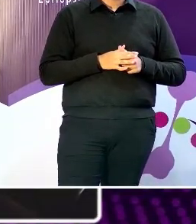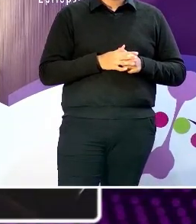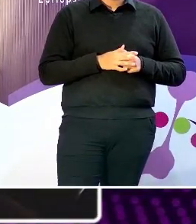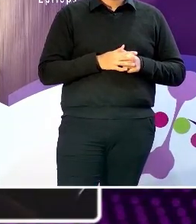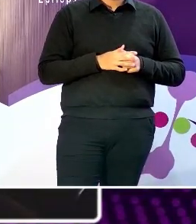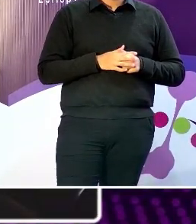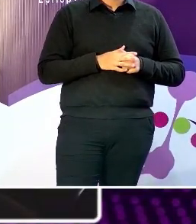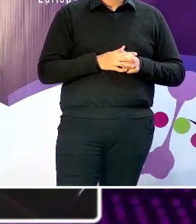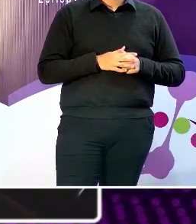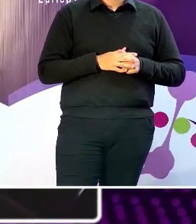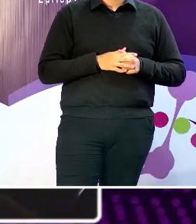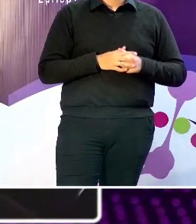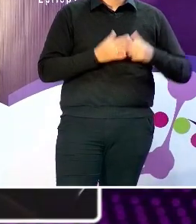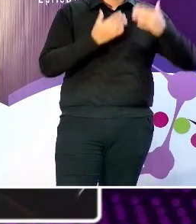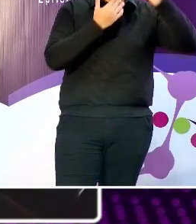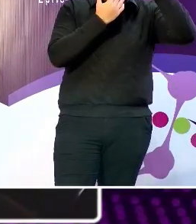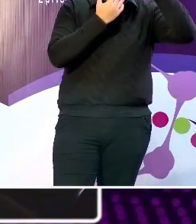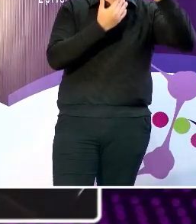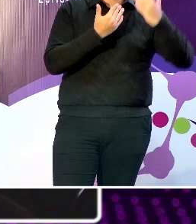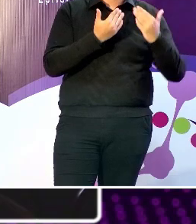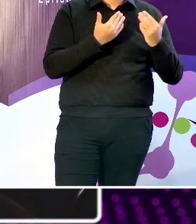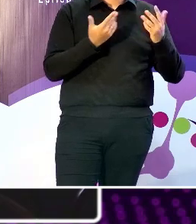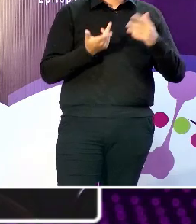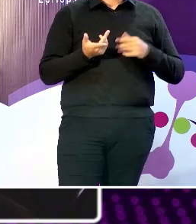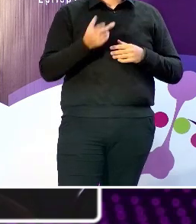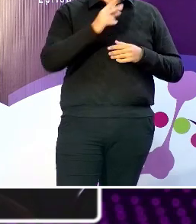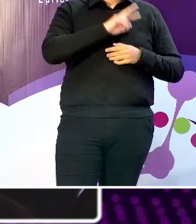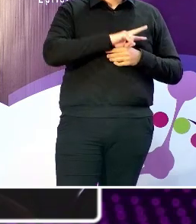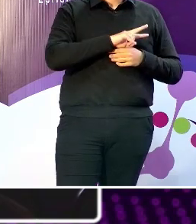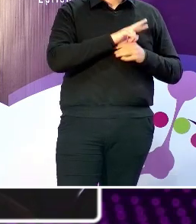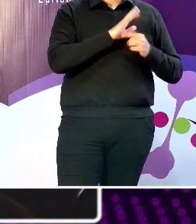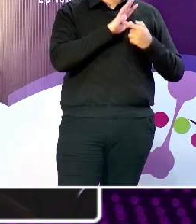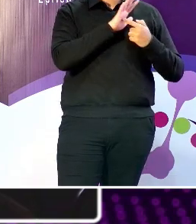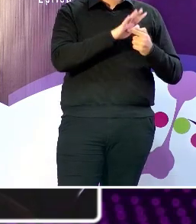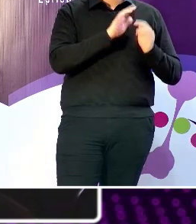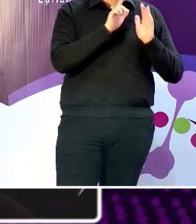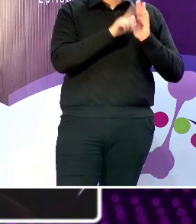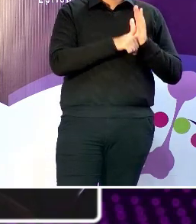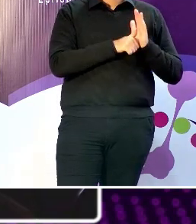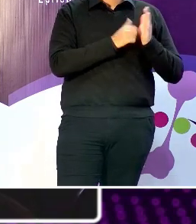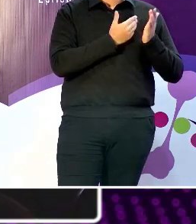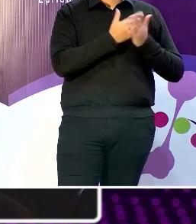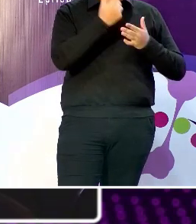Obrigado. A gente vai dar sequência nas apresentações e depois a gente abre para